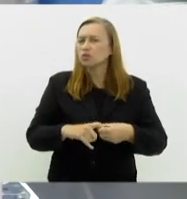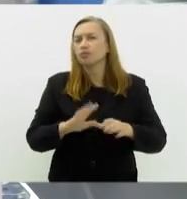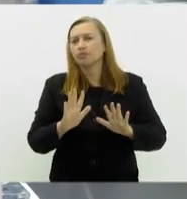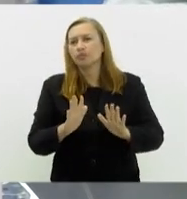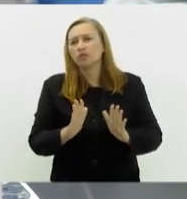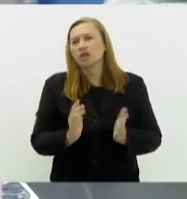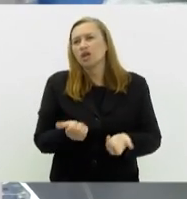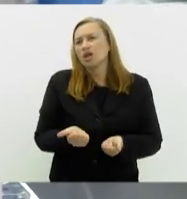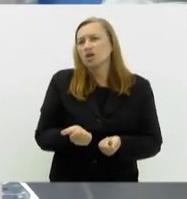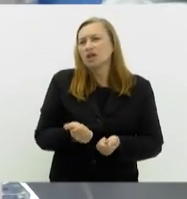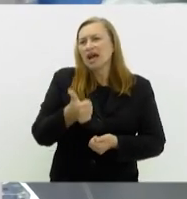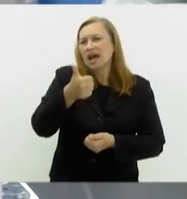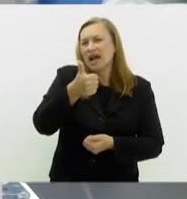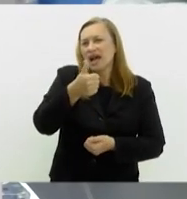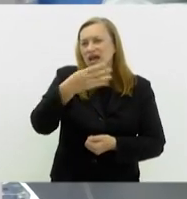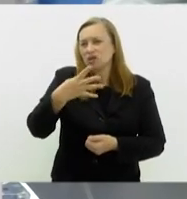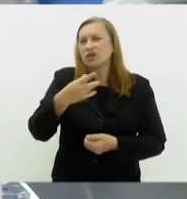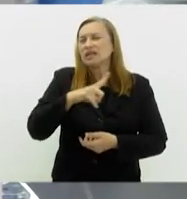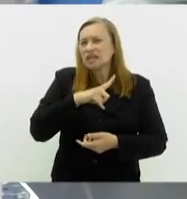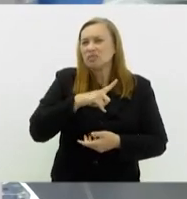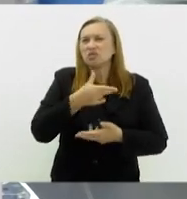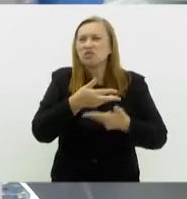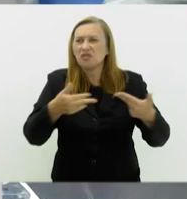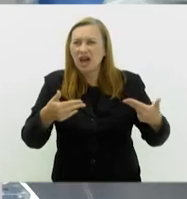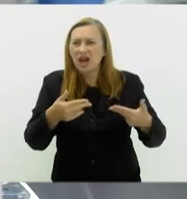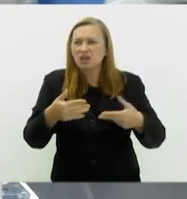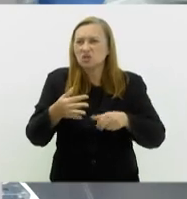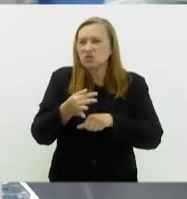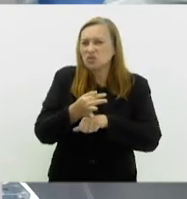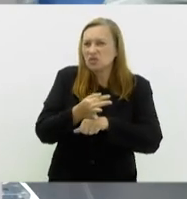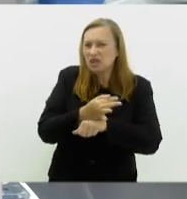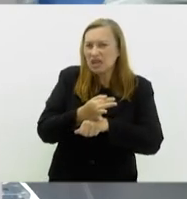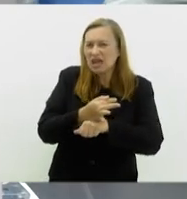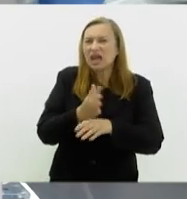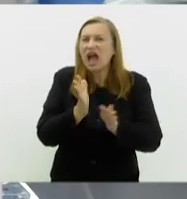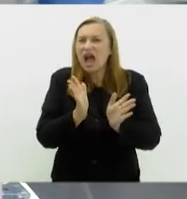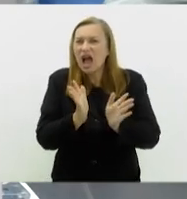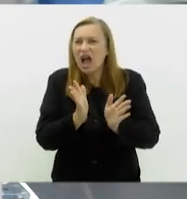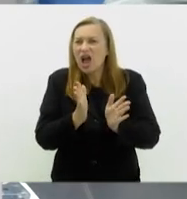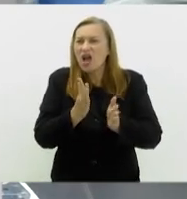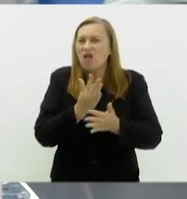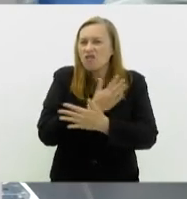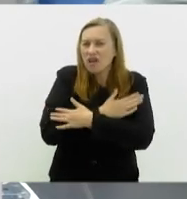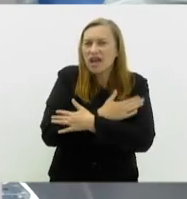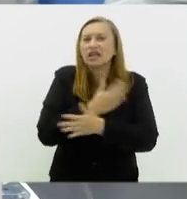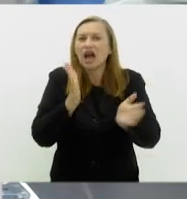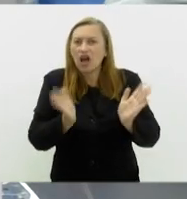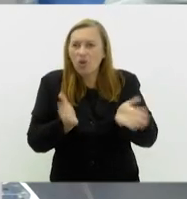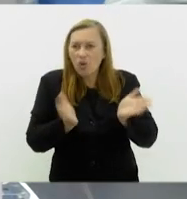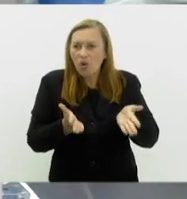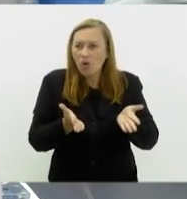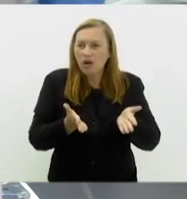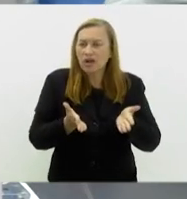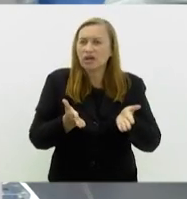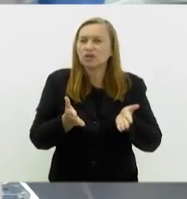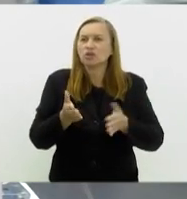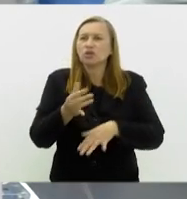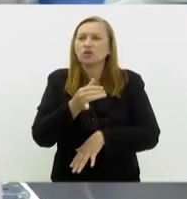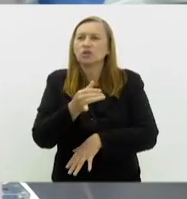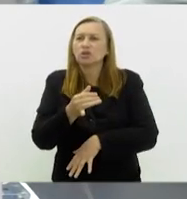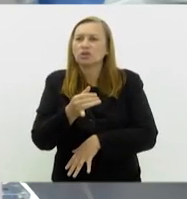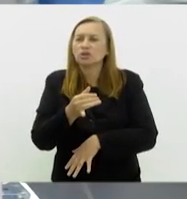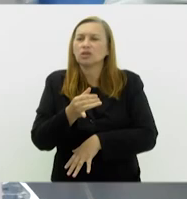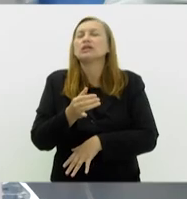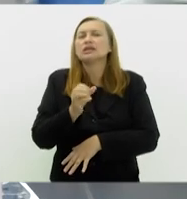suspenso entre 14 porque temos muitos feriados agora e feriados prolongados no Rio de Janeiro é bom que pros deputados